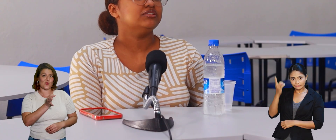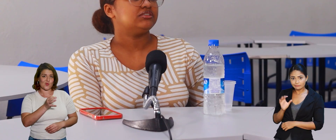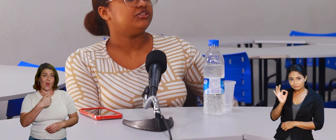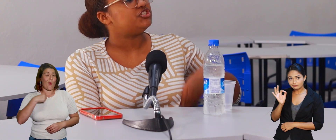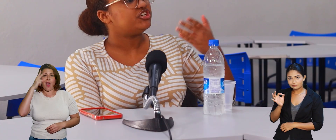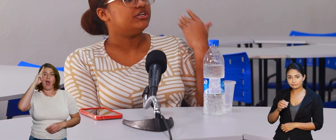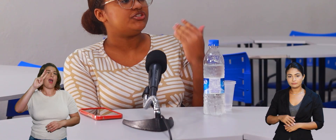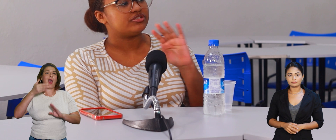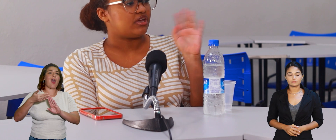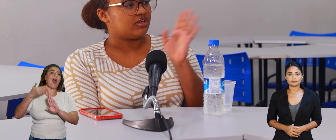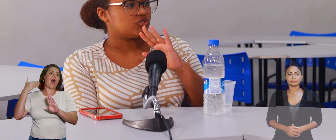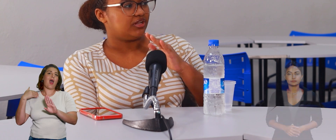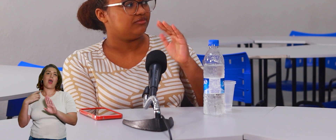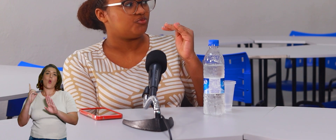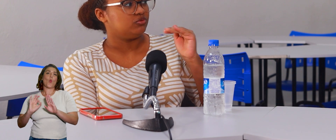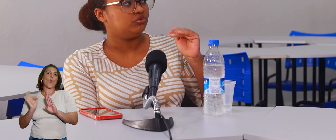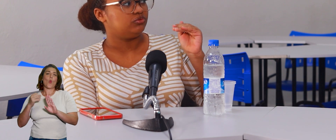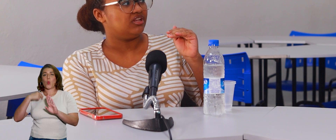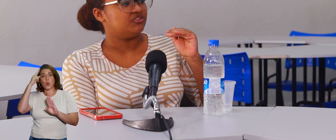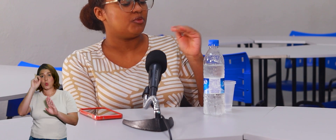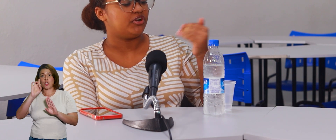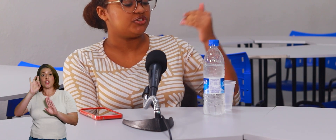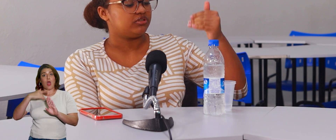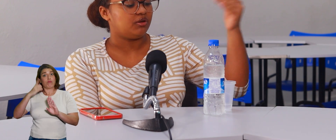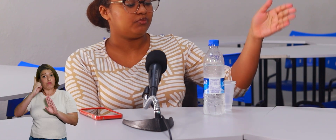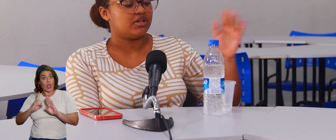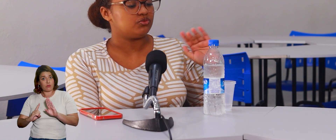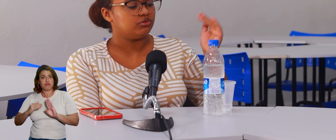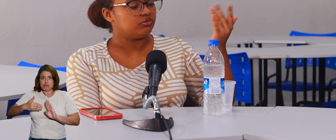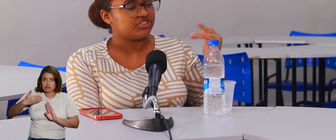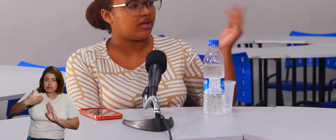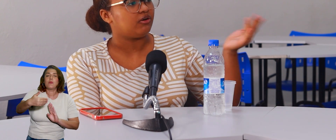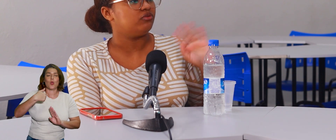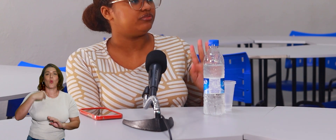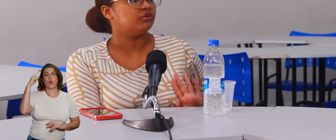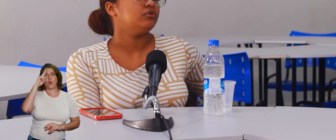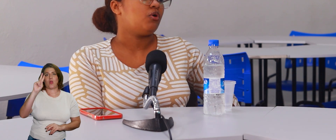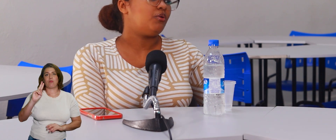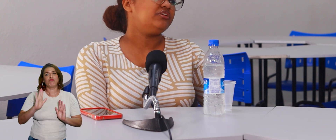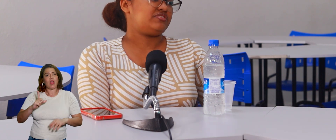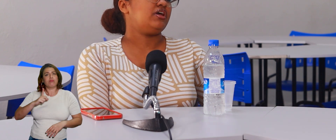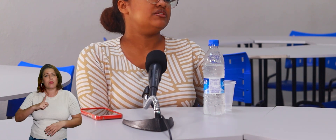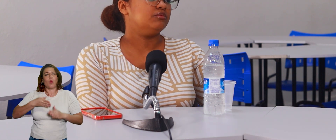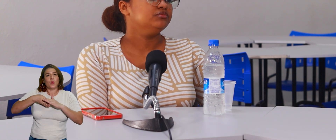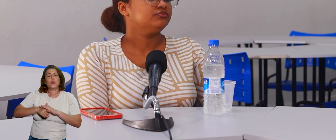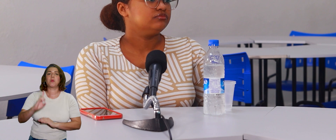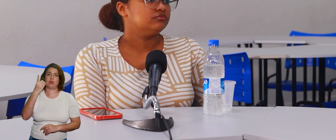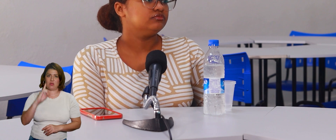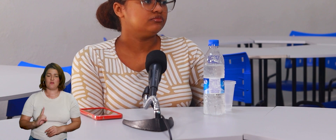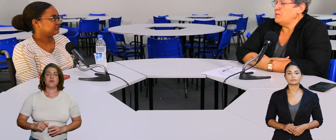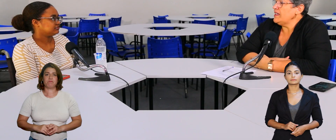tenho lembranças de antes. As memórias que eu tenho é tudo já convivendo com a